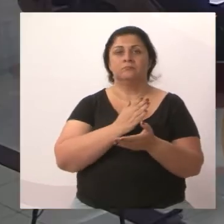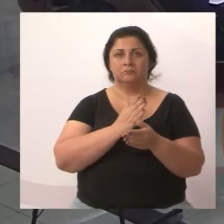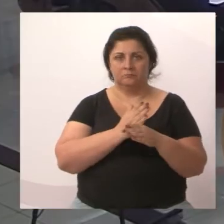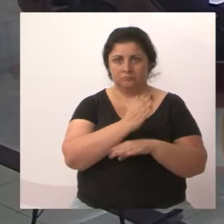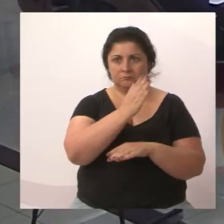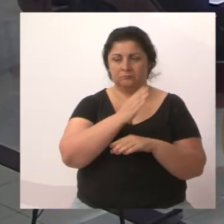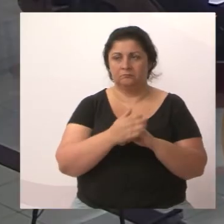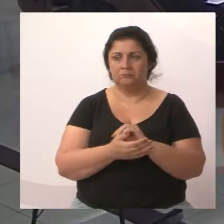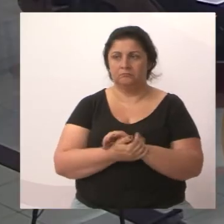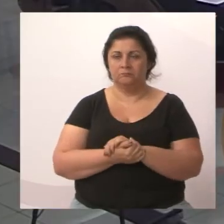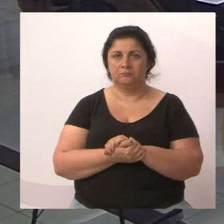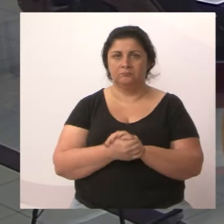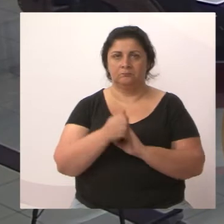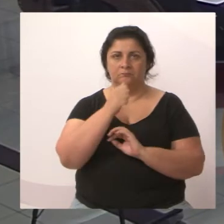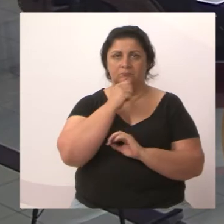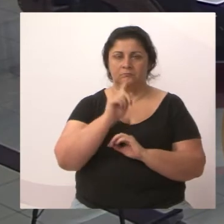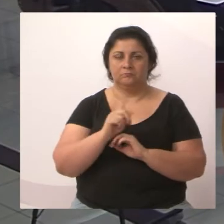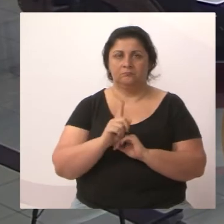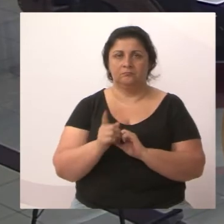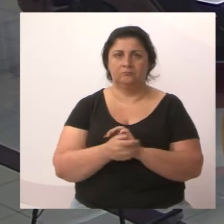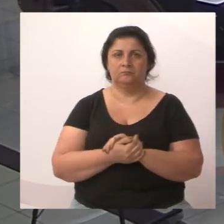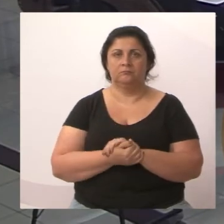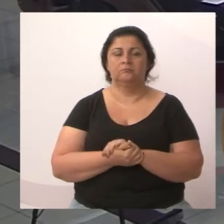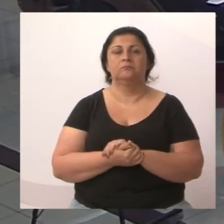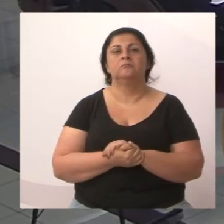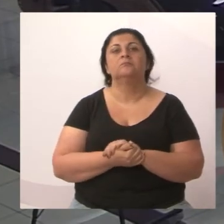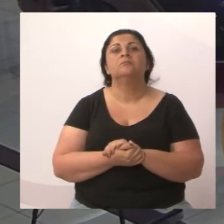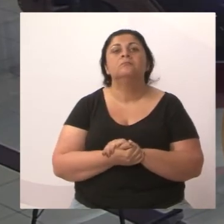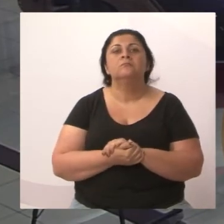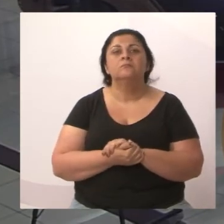já não ainda?